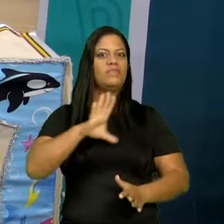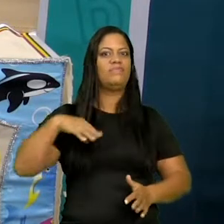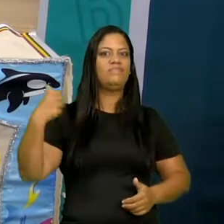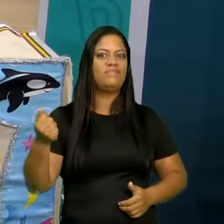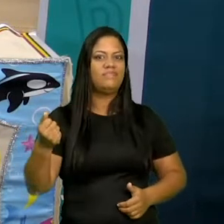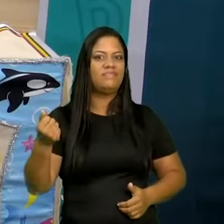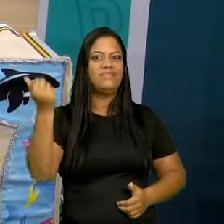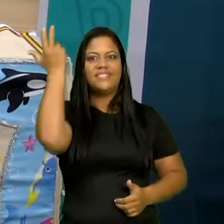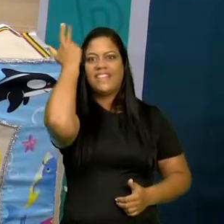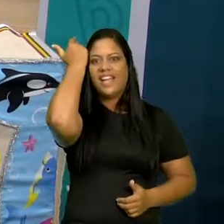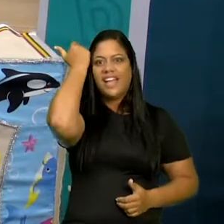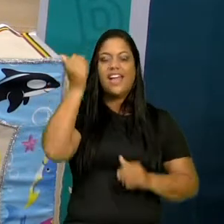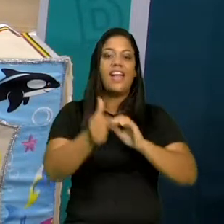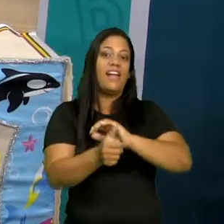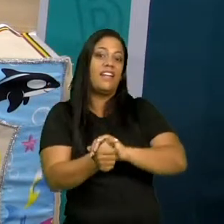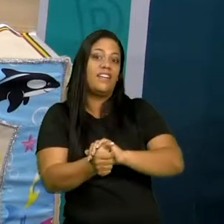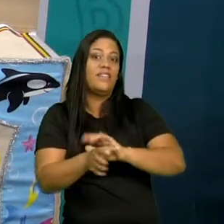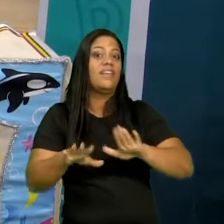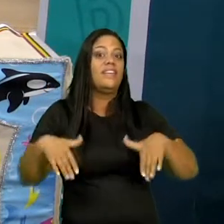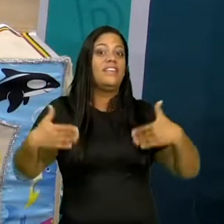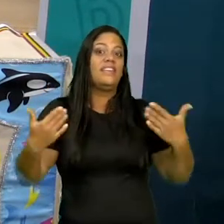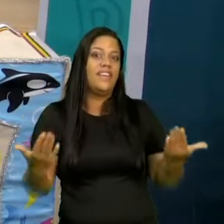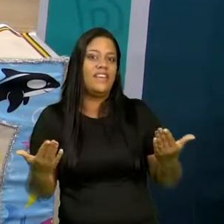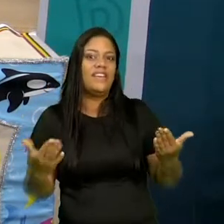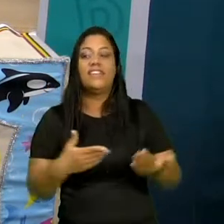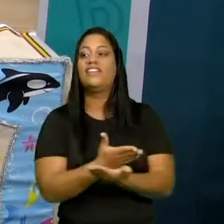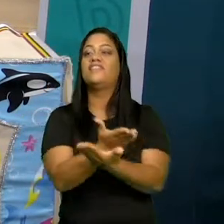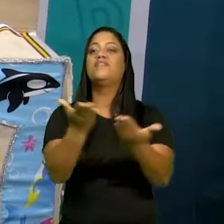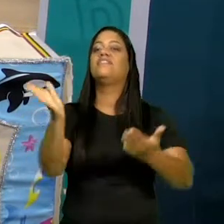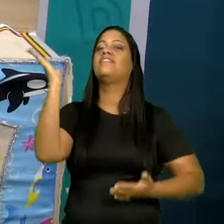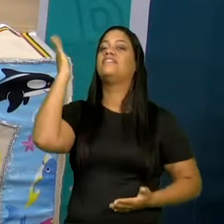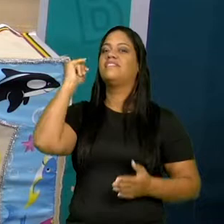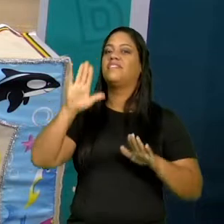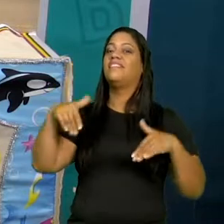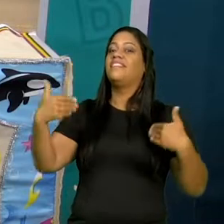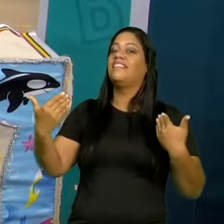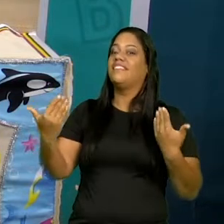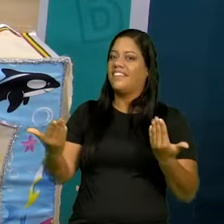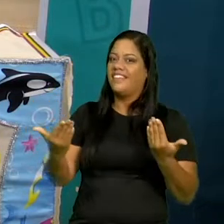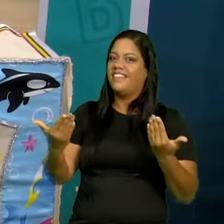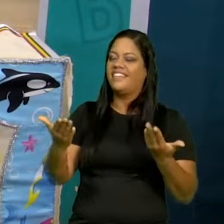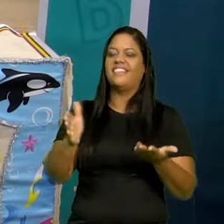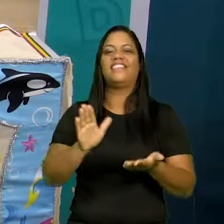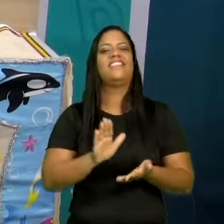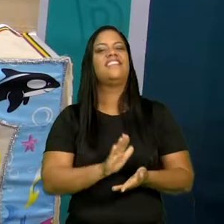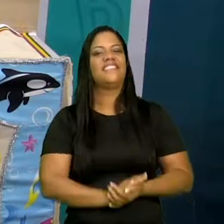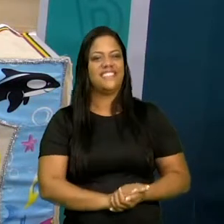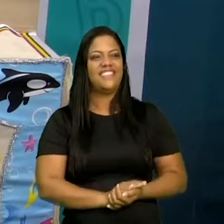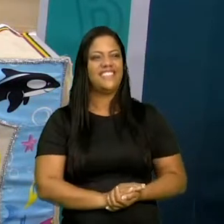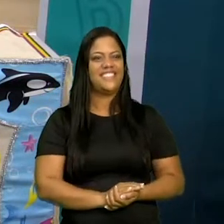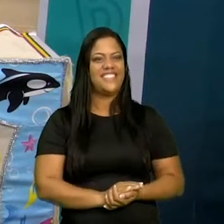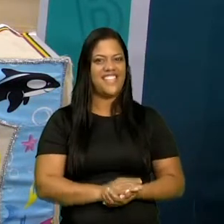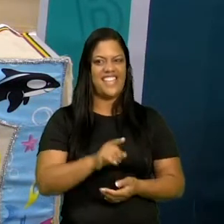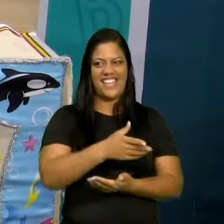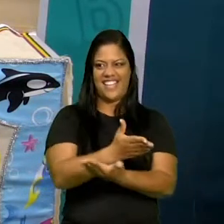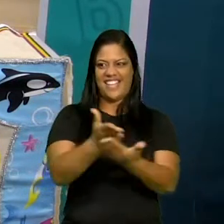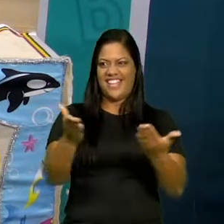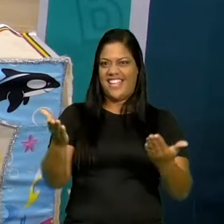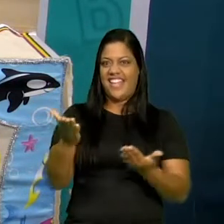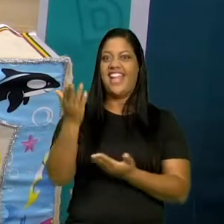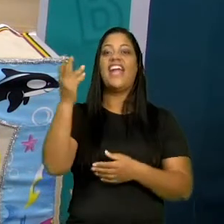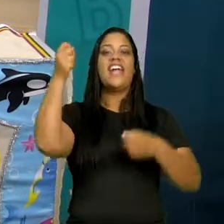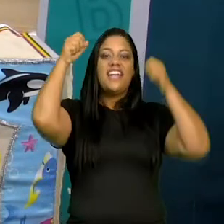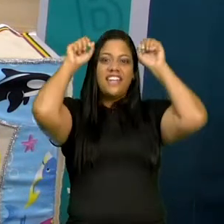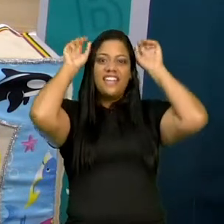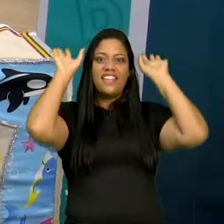A lebre ou a tartaruga? A lebre. E a torcida de vocês? Vai pra quem? Lebre. Ah, lebre. A torcida lebre, da leiturinha